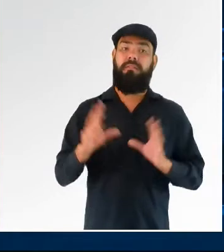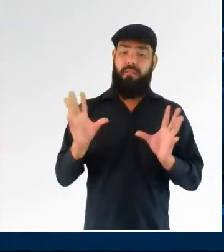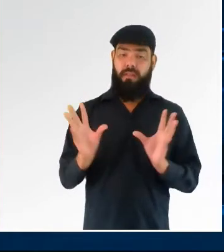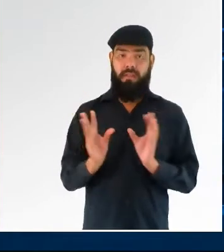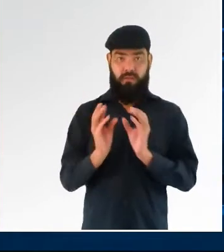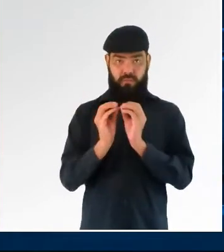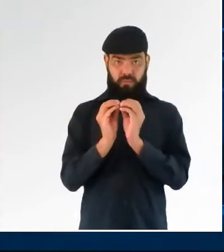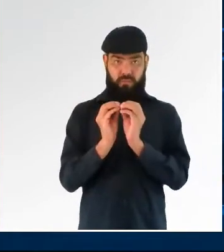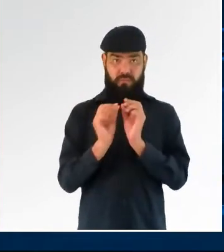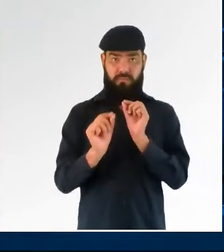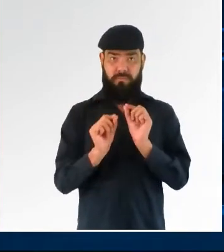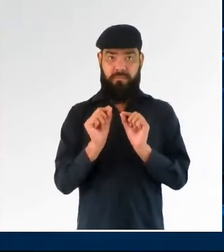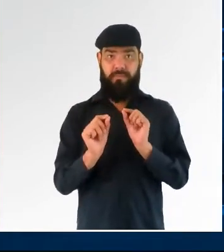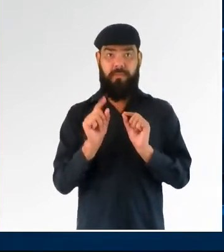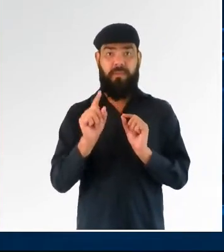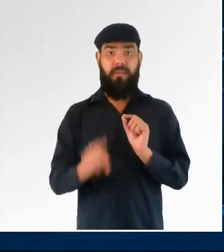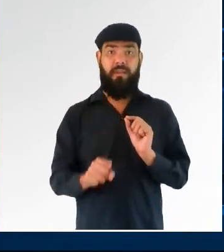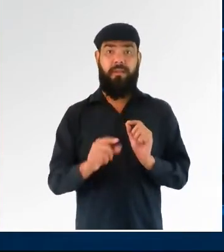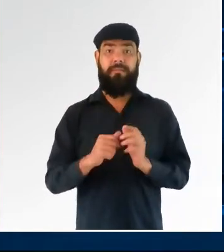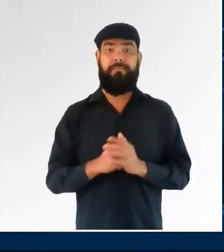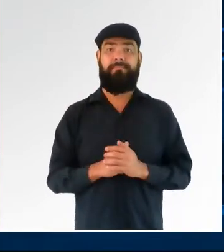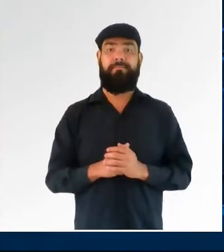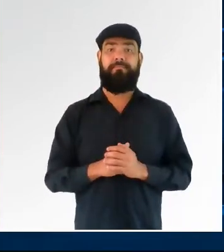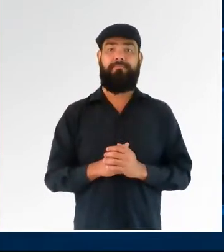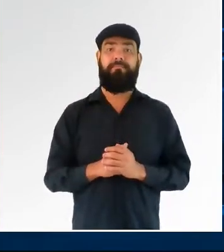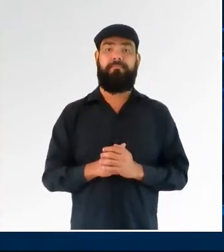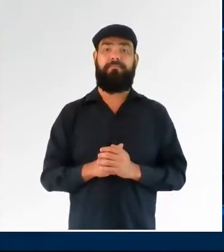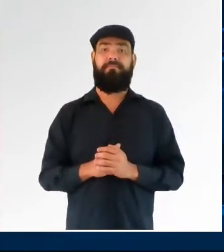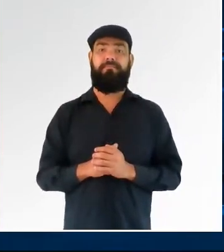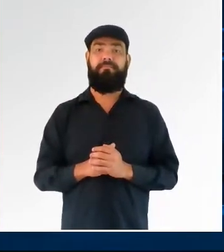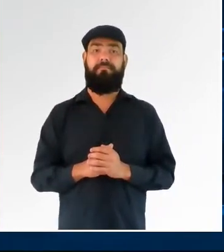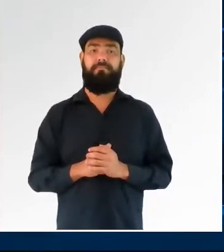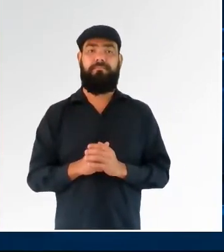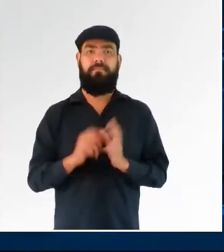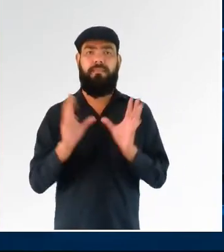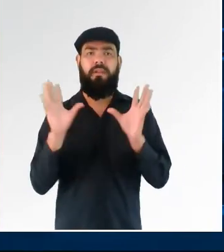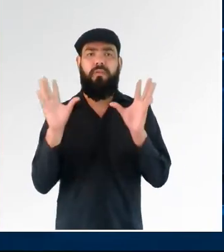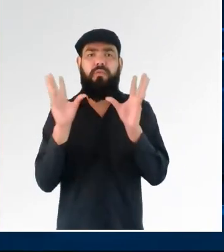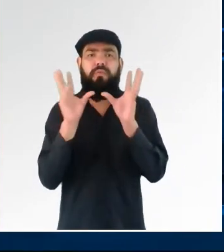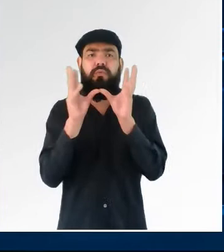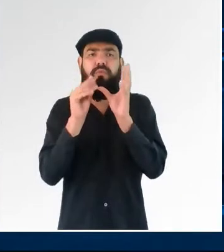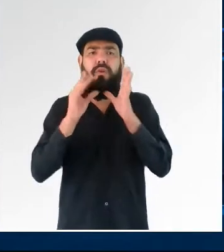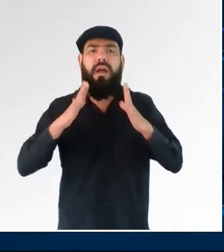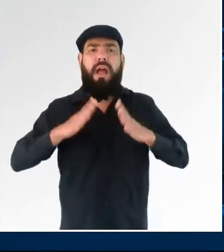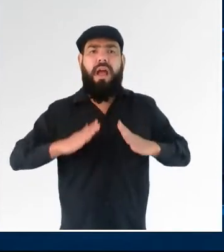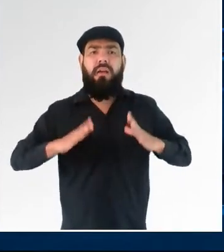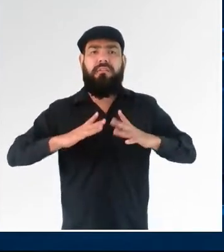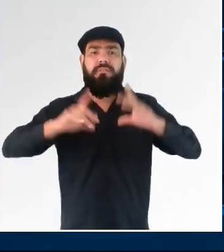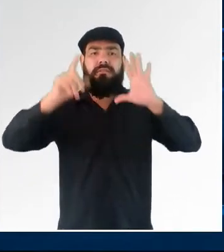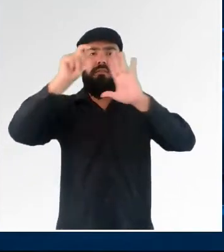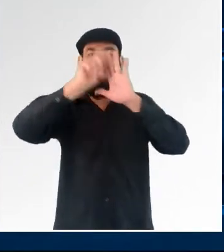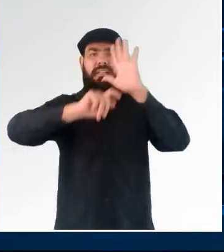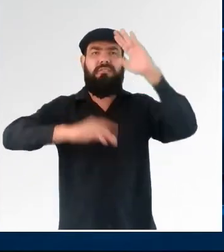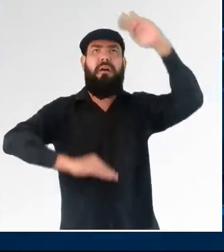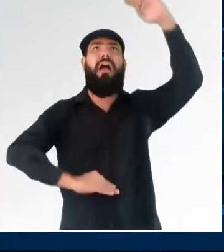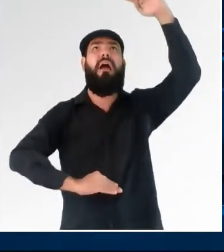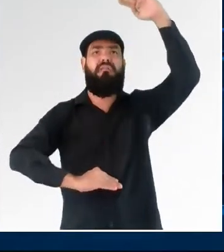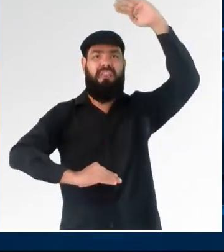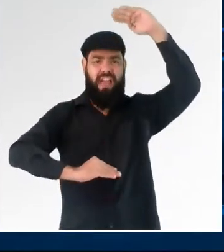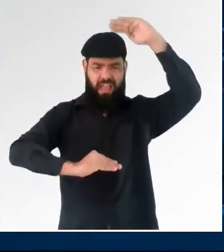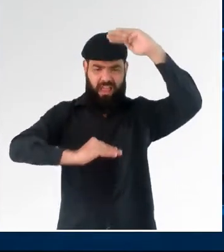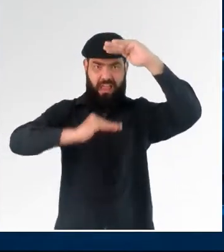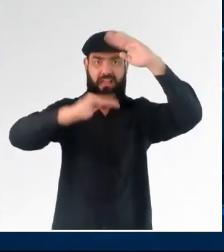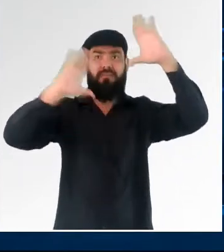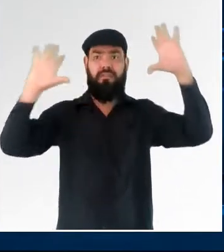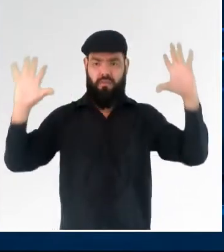é uma síntese, né? Uma síntese do texto. Ele é um gênero discursivo,